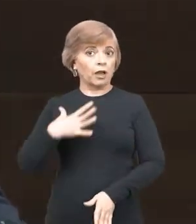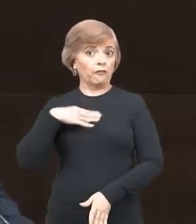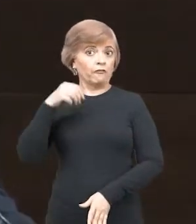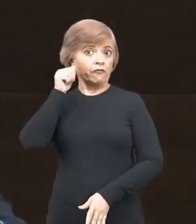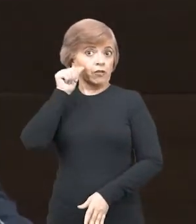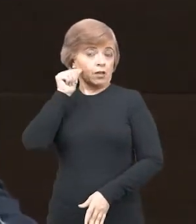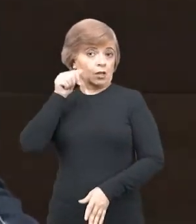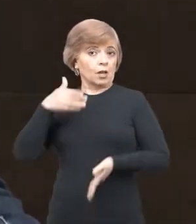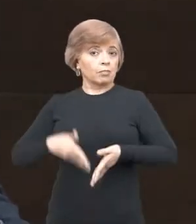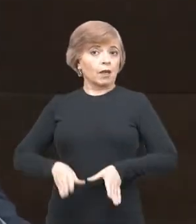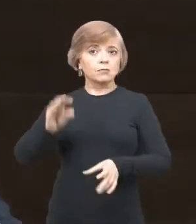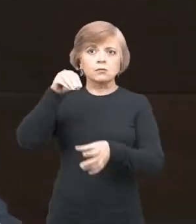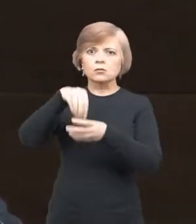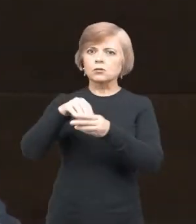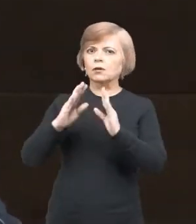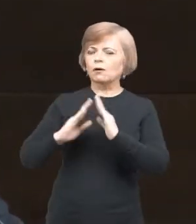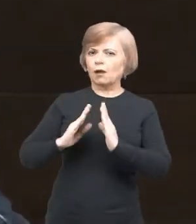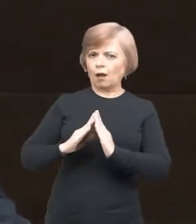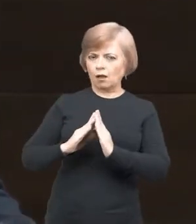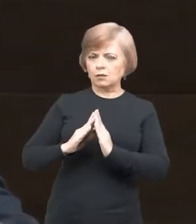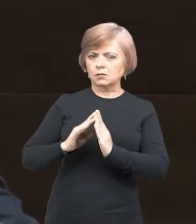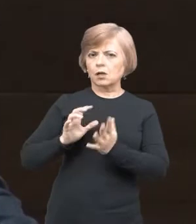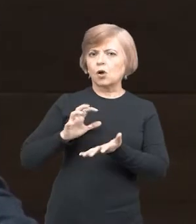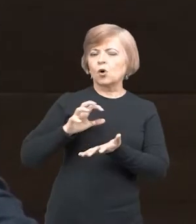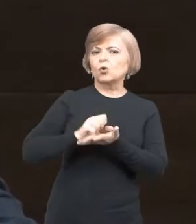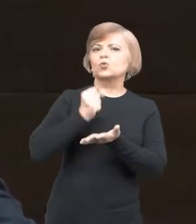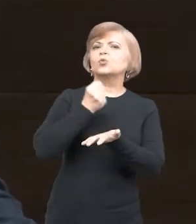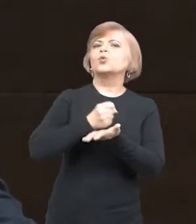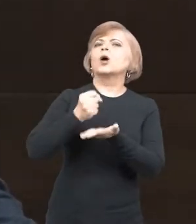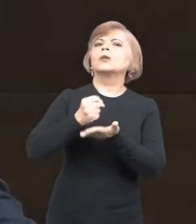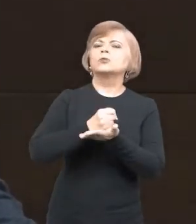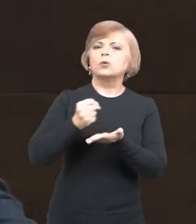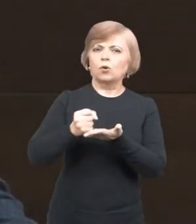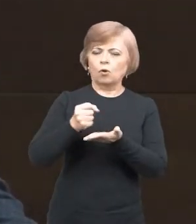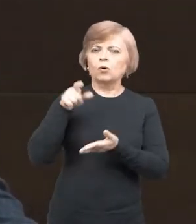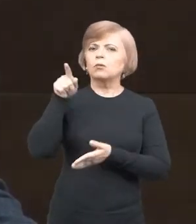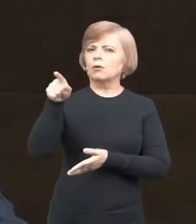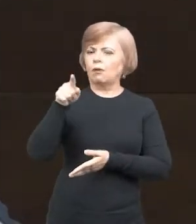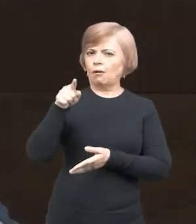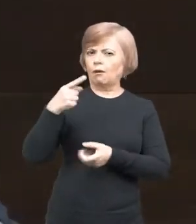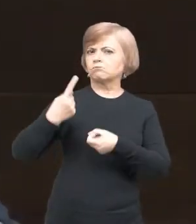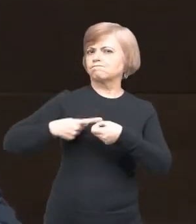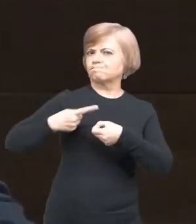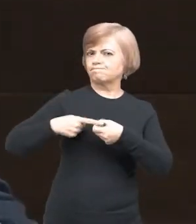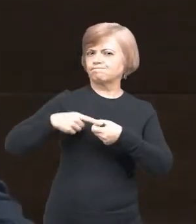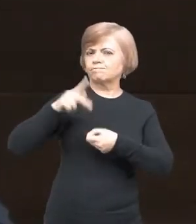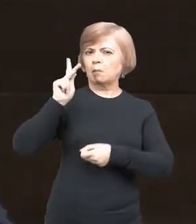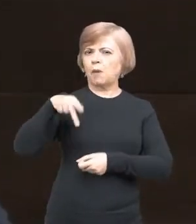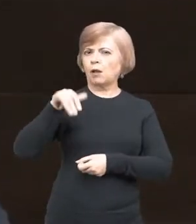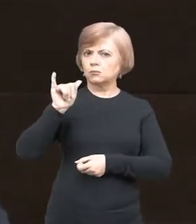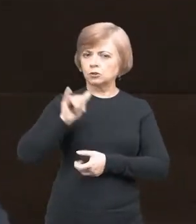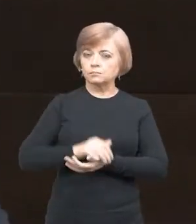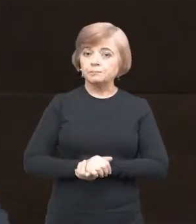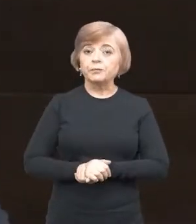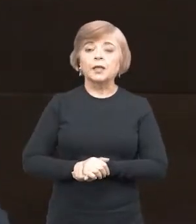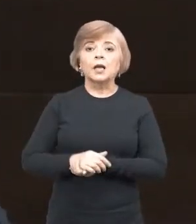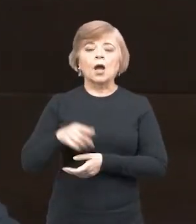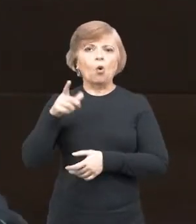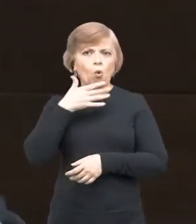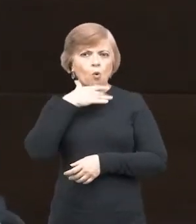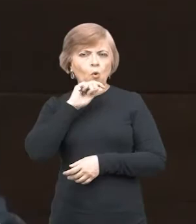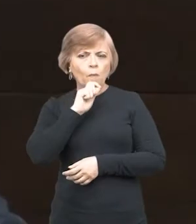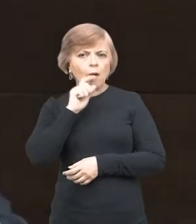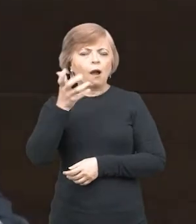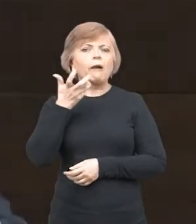filha, nascida em casa, no cartório extrajudicial de Paraty. Segundo esse pai, o oficial do cartório